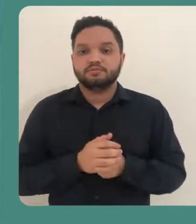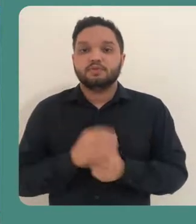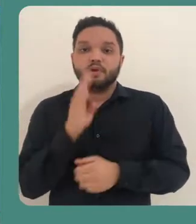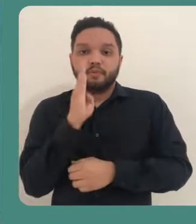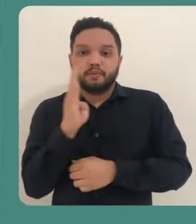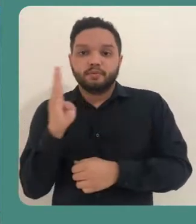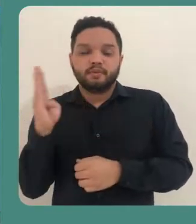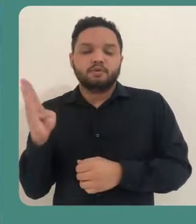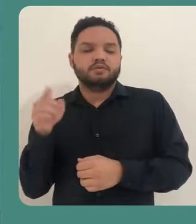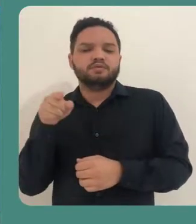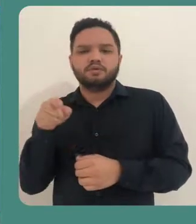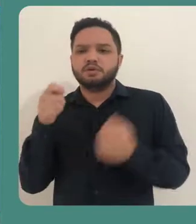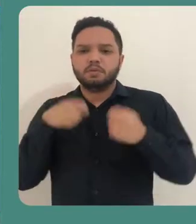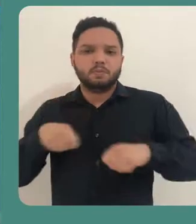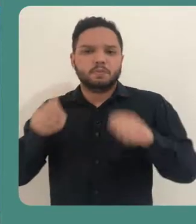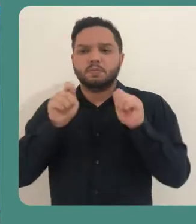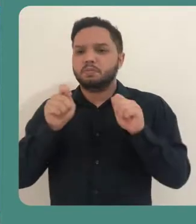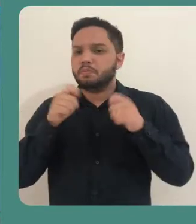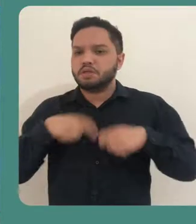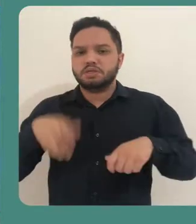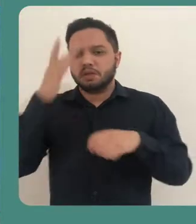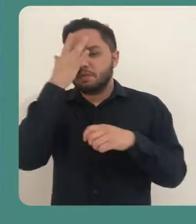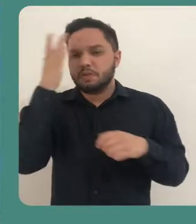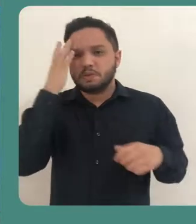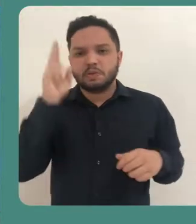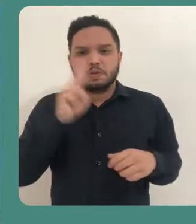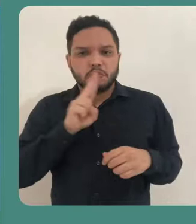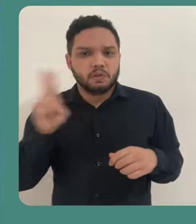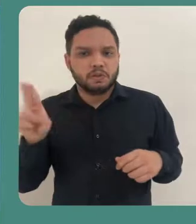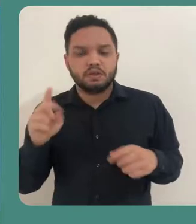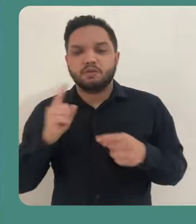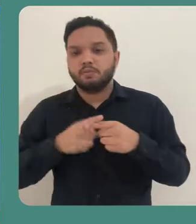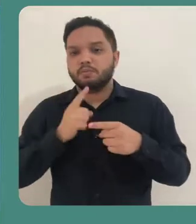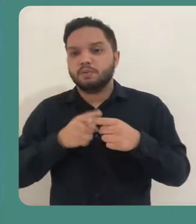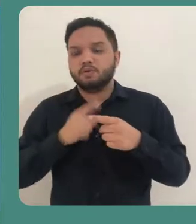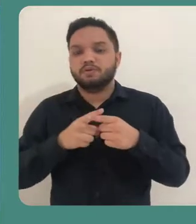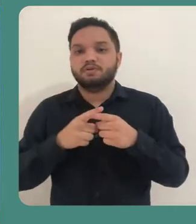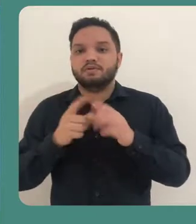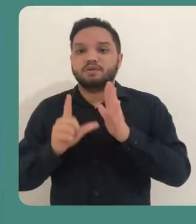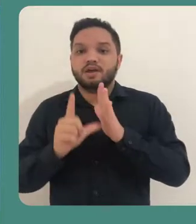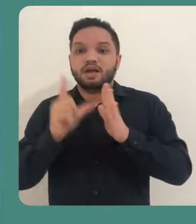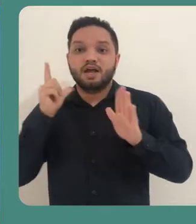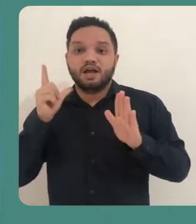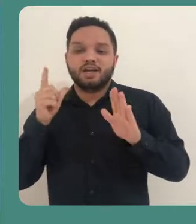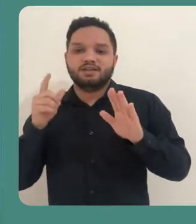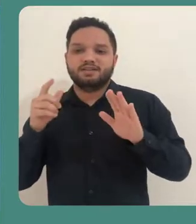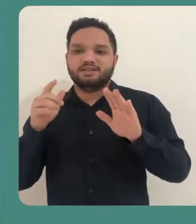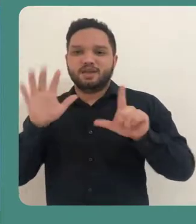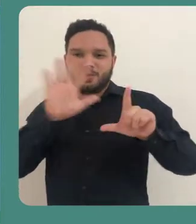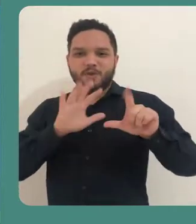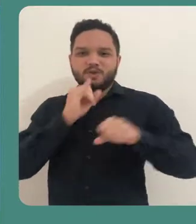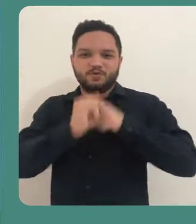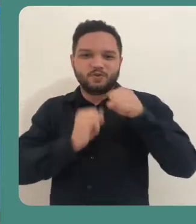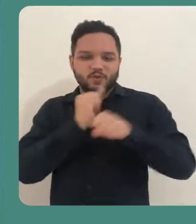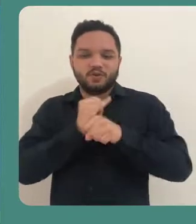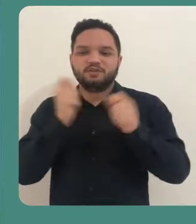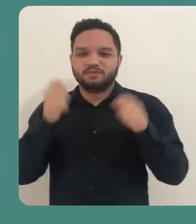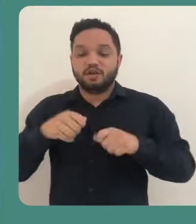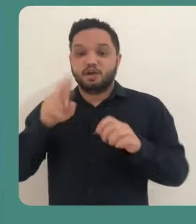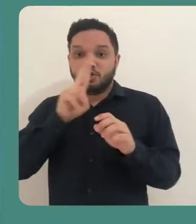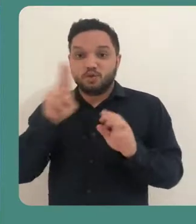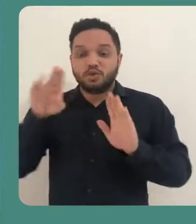entram no ambiente virtual e o nome de todos os participantes devem conferência vão aparecer aquele estado nessa